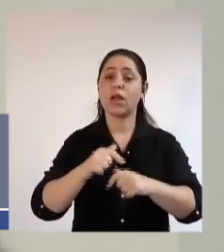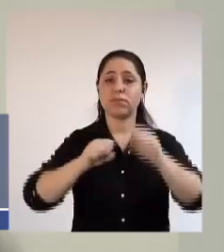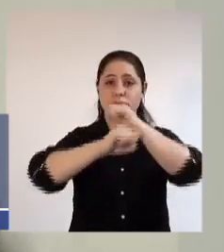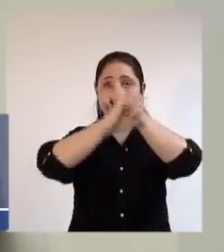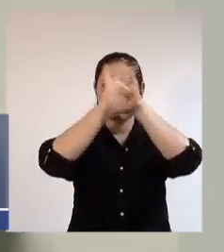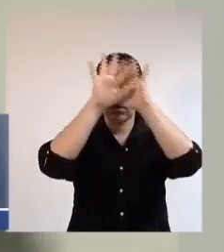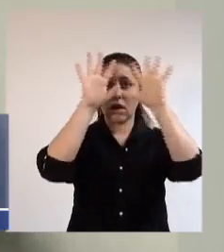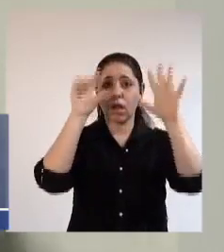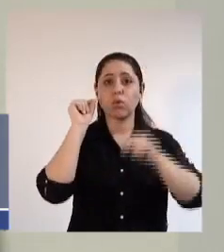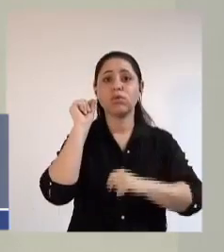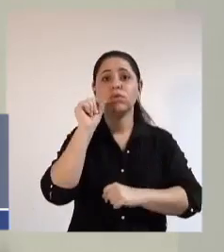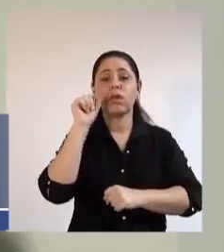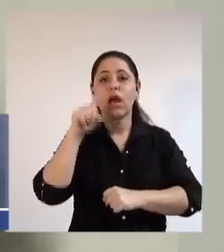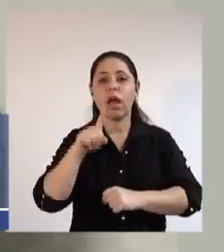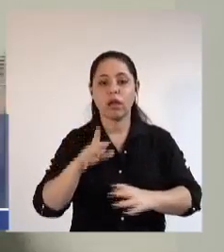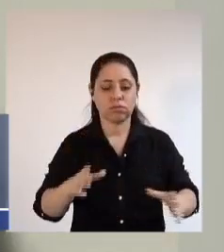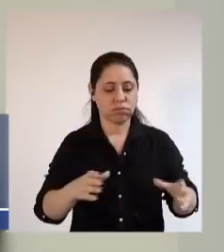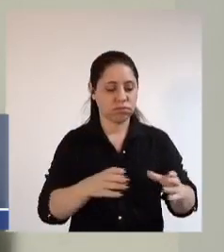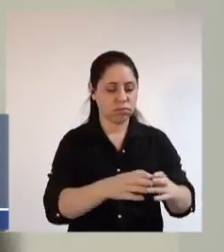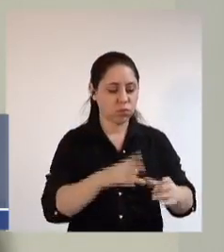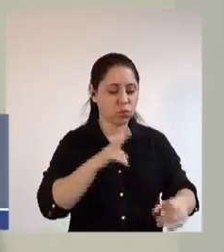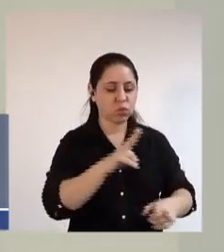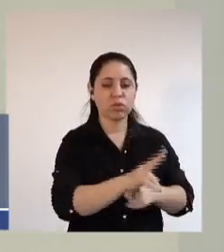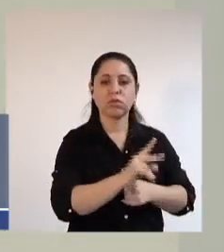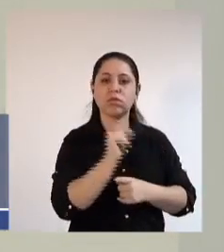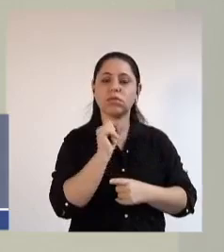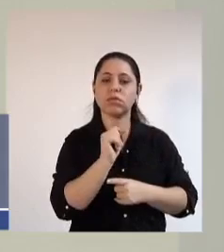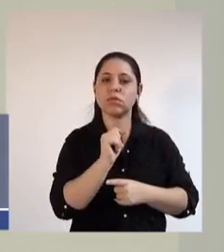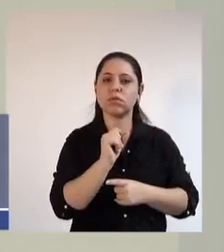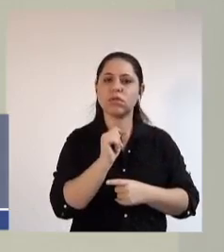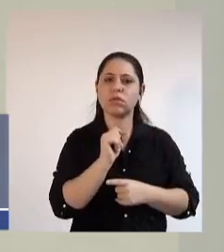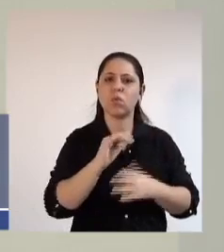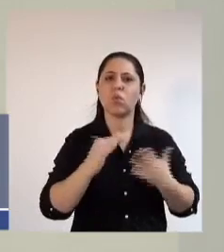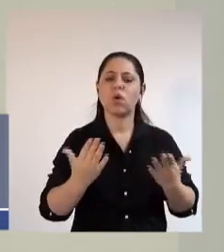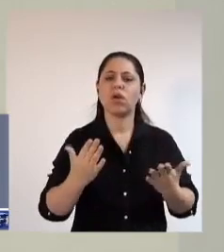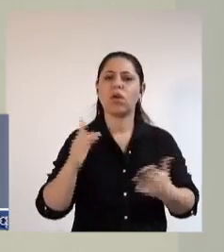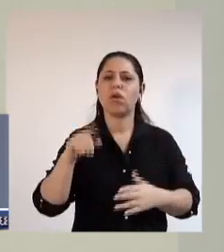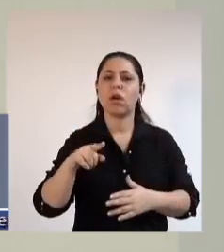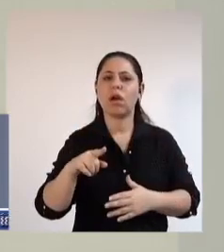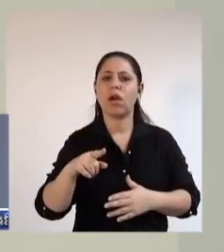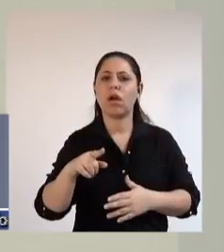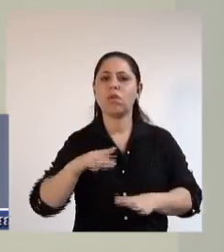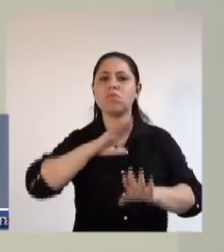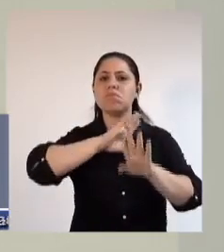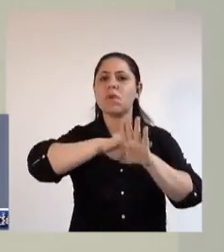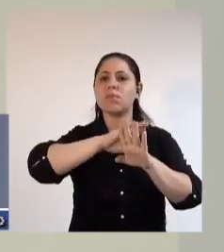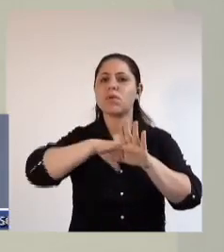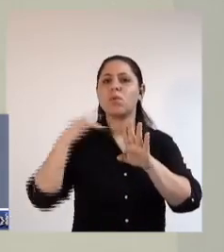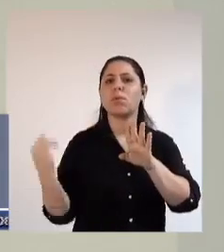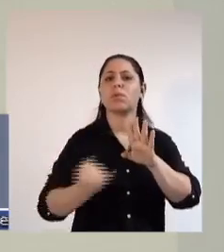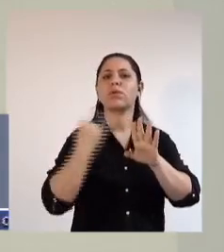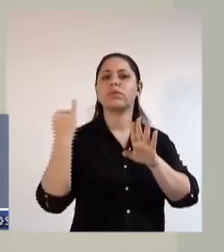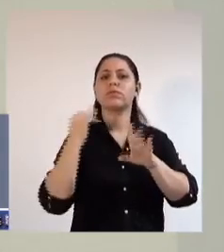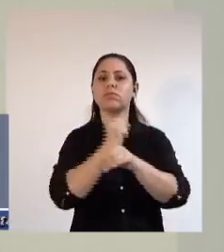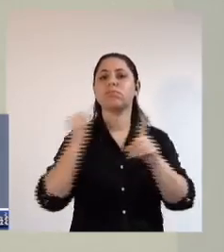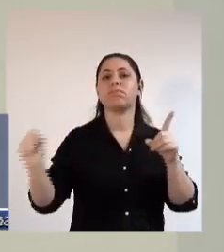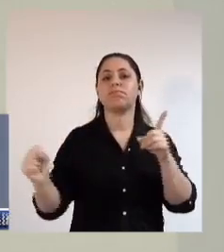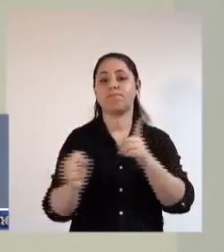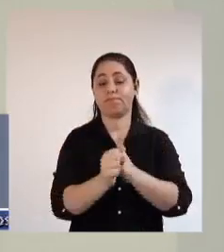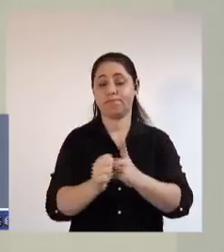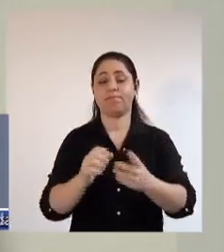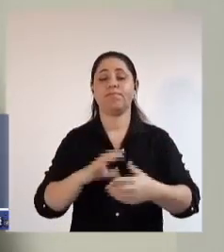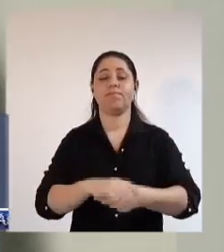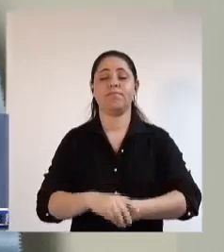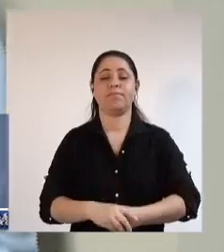né do que é a unidade de conservação para nós e qualquer grande é função dela pra para a sociedade